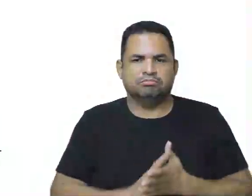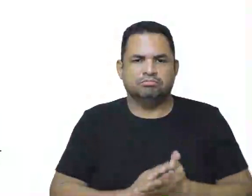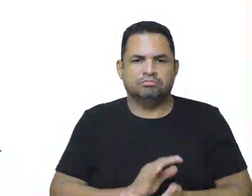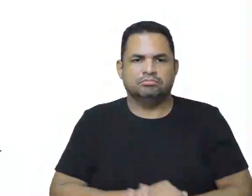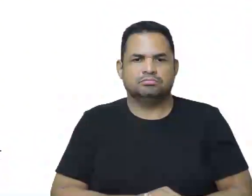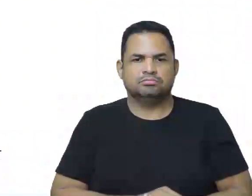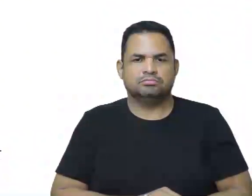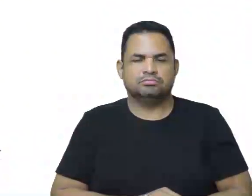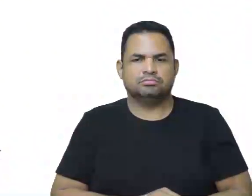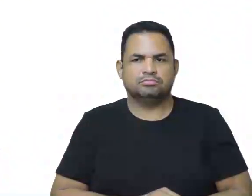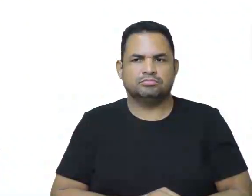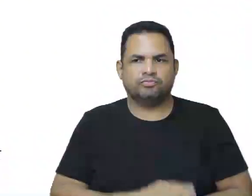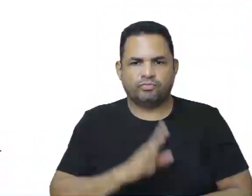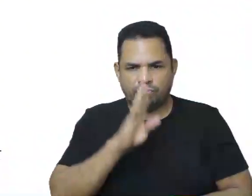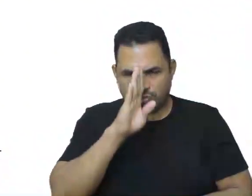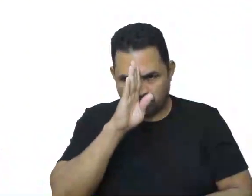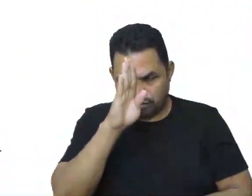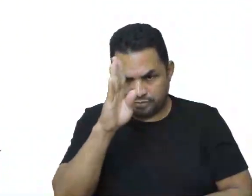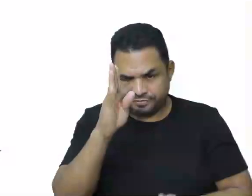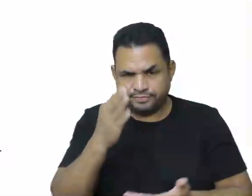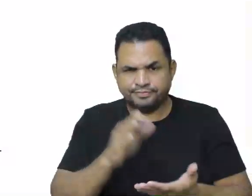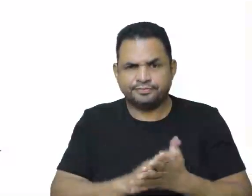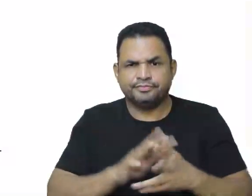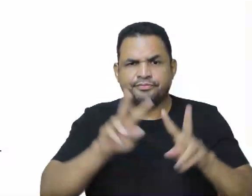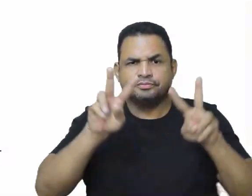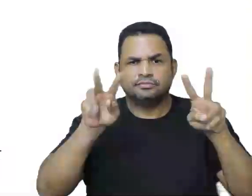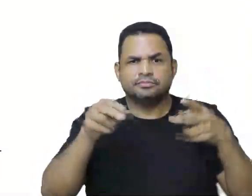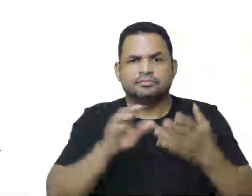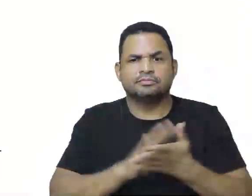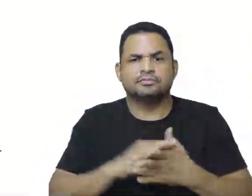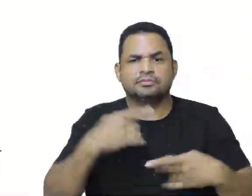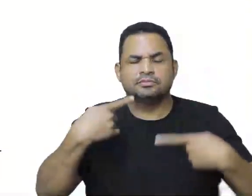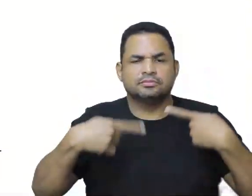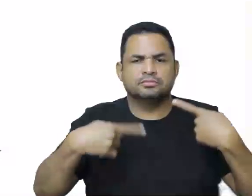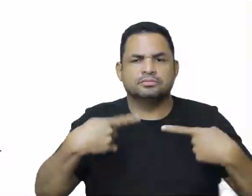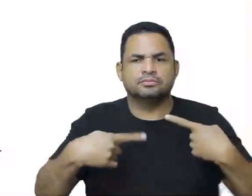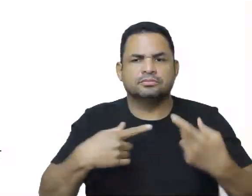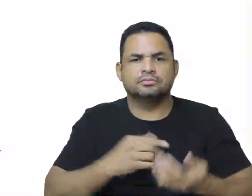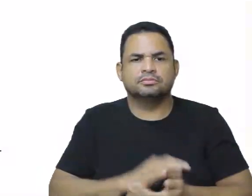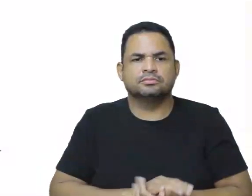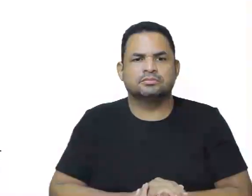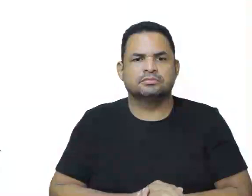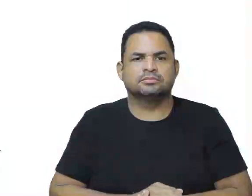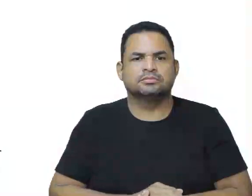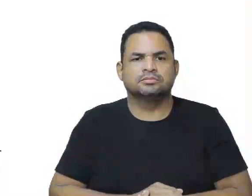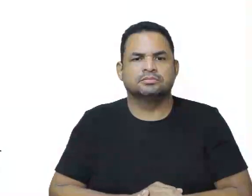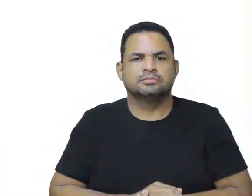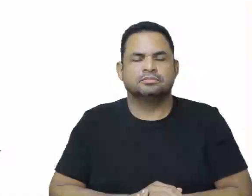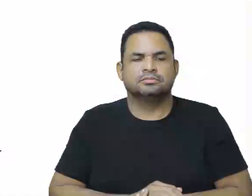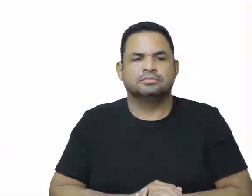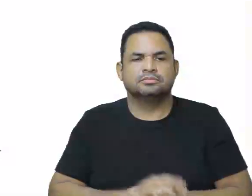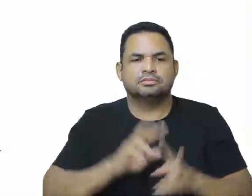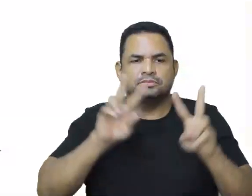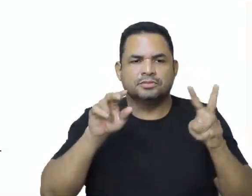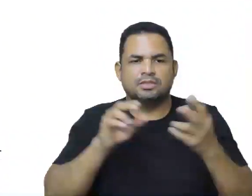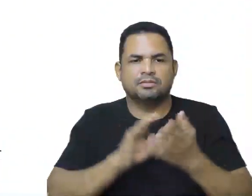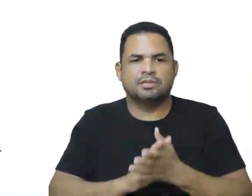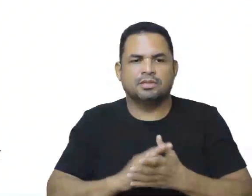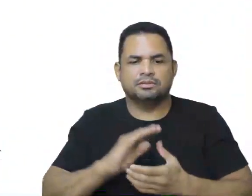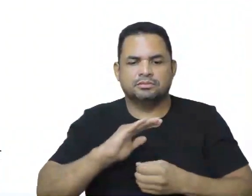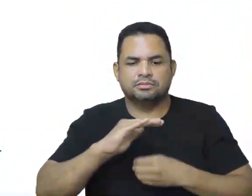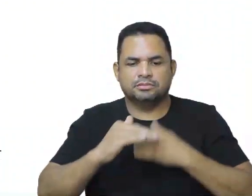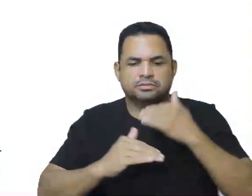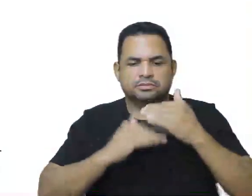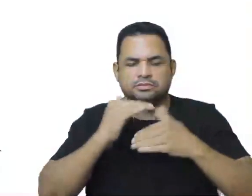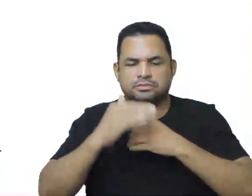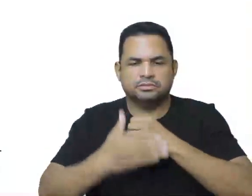conferência. E a principal temática discutida foi a temática sobre desenvolvimento sustentável,